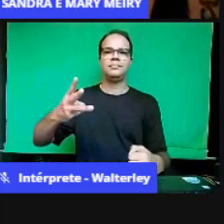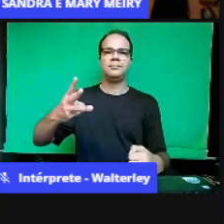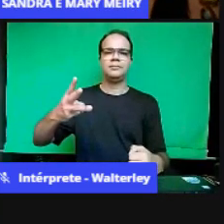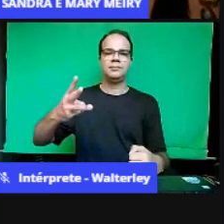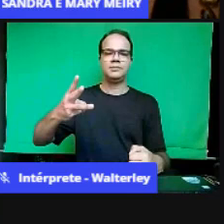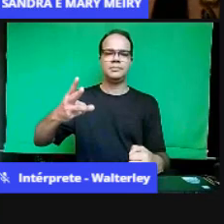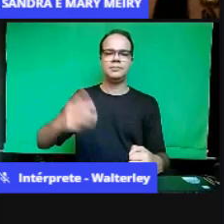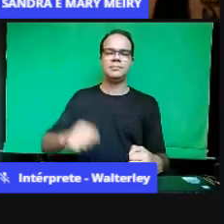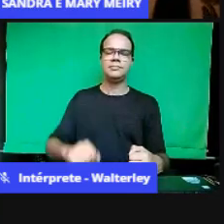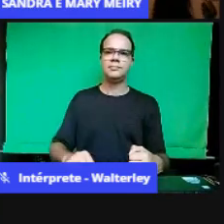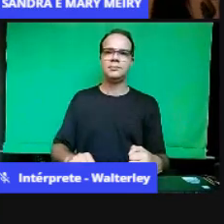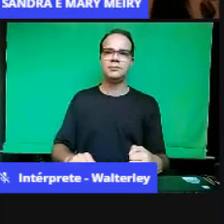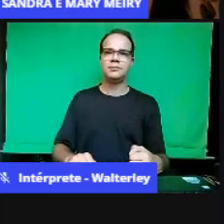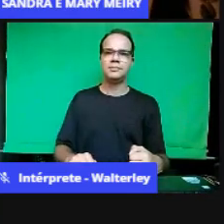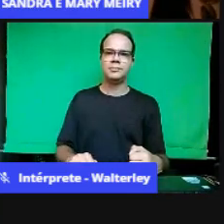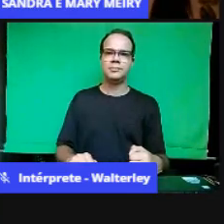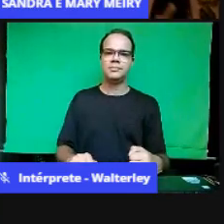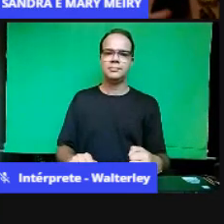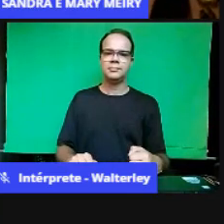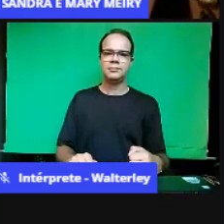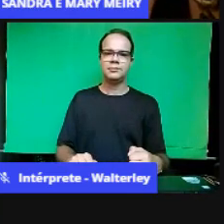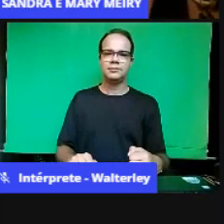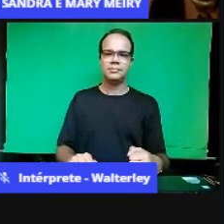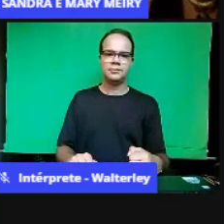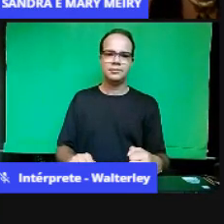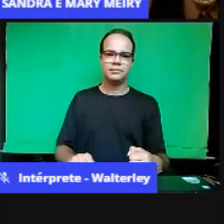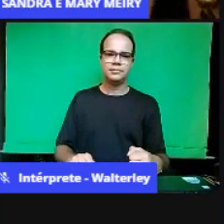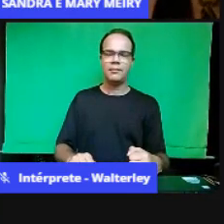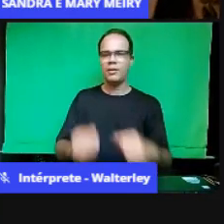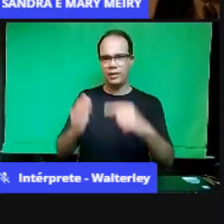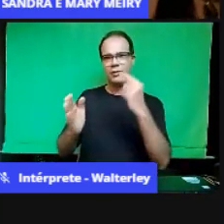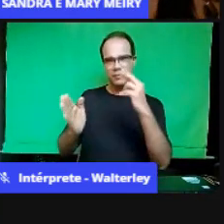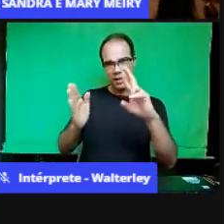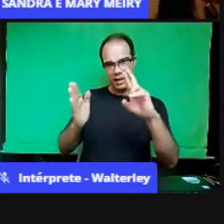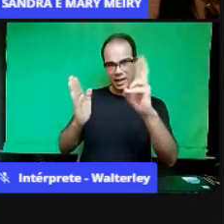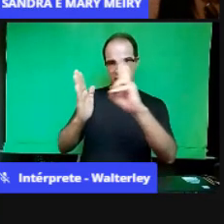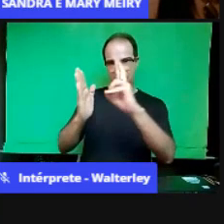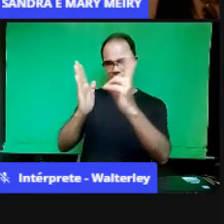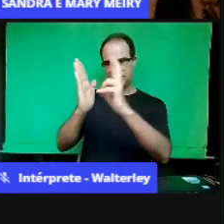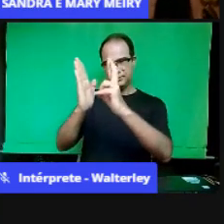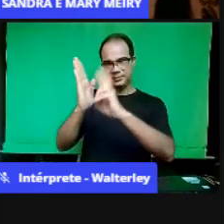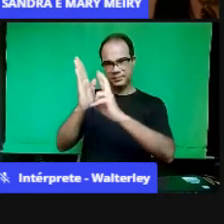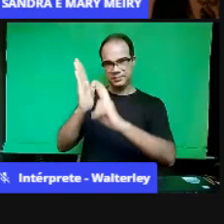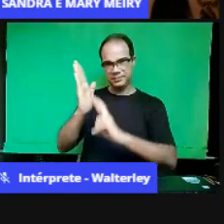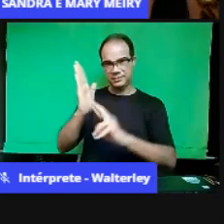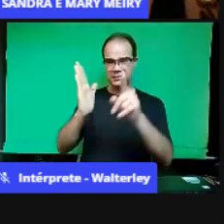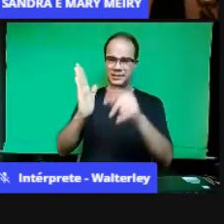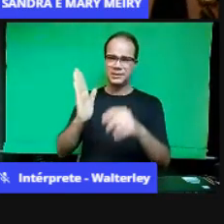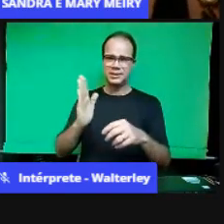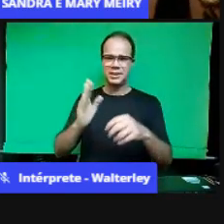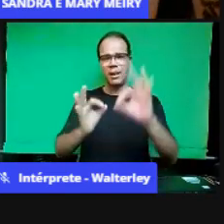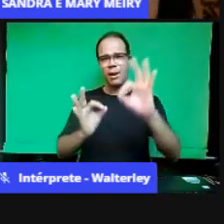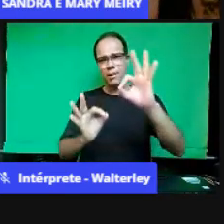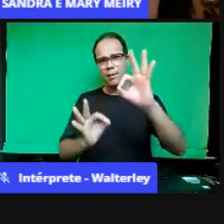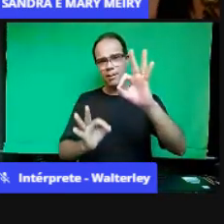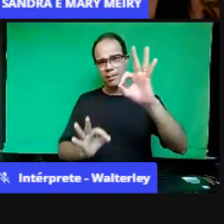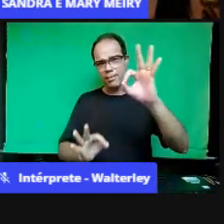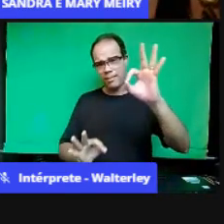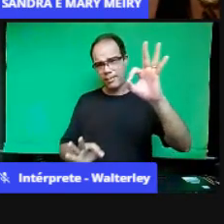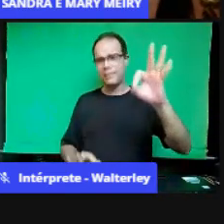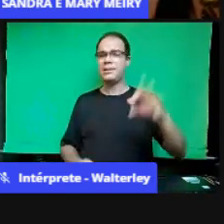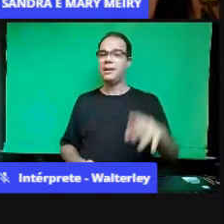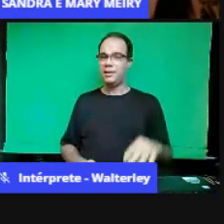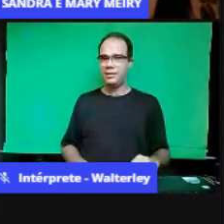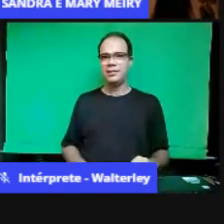ficha de relatório, ela é bastante extensa, porque ela tem que nos dar embasamento para todas